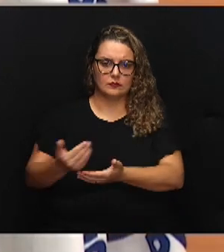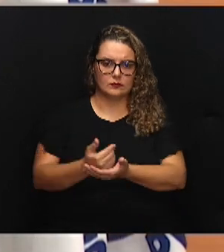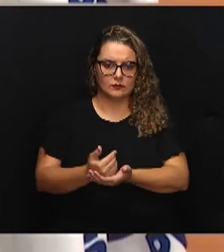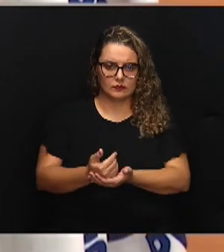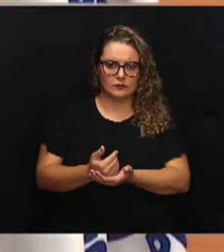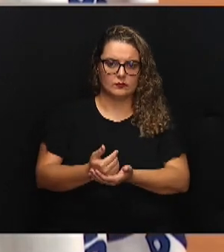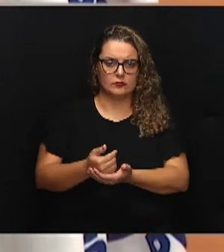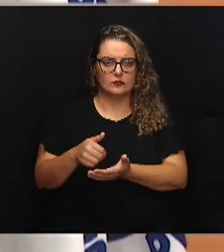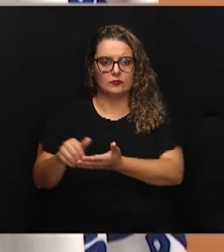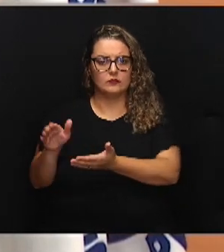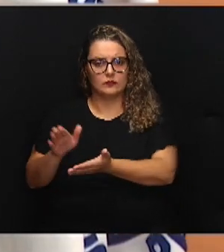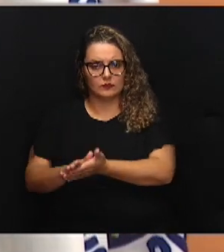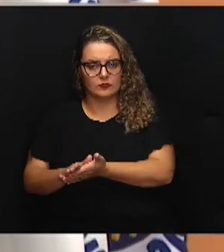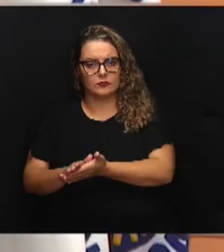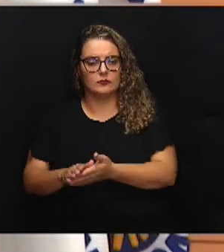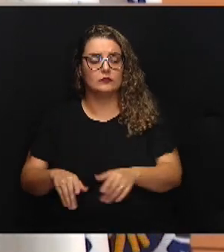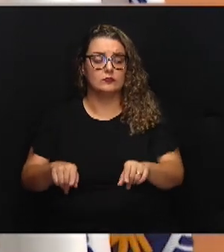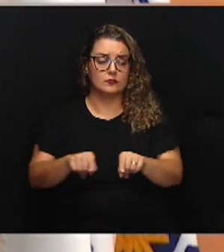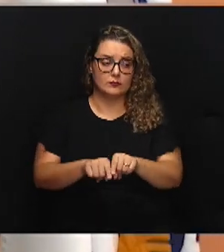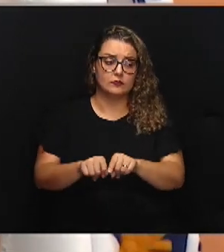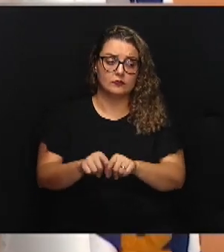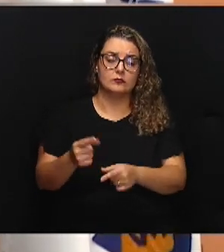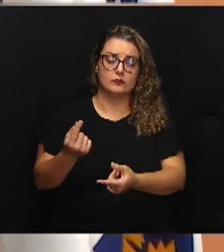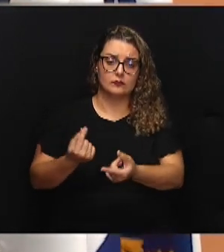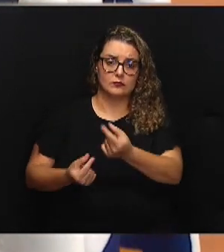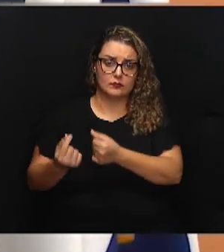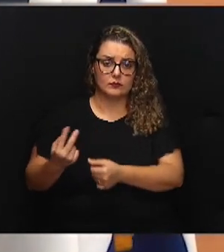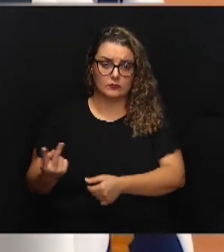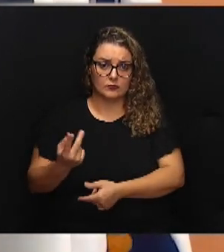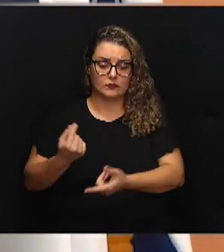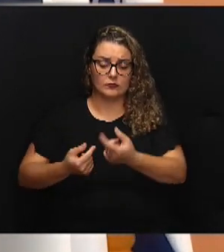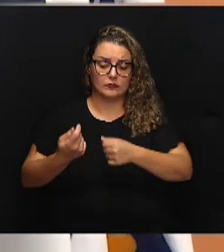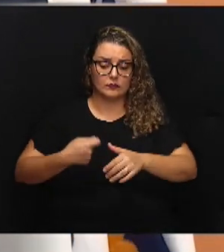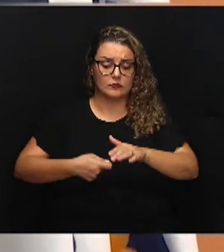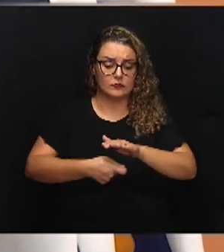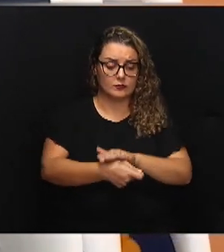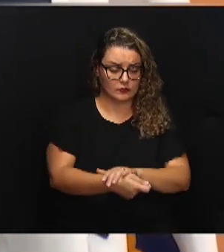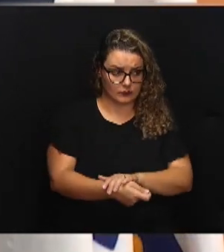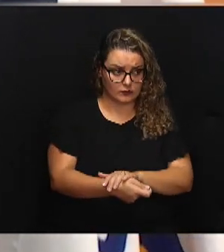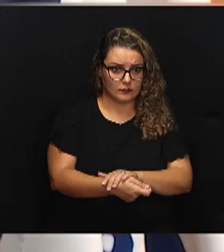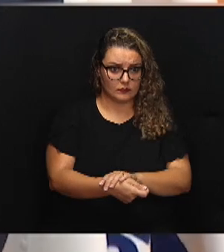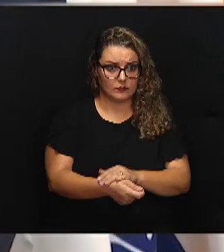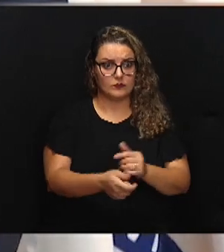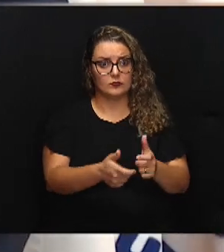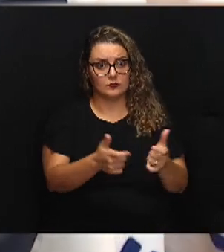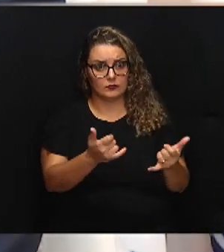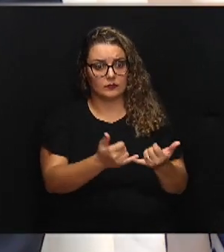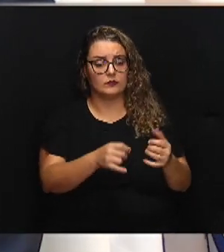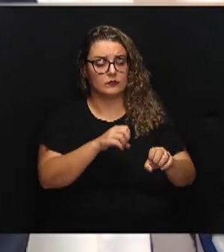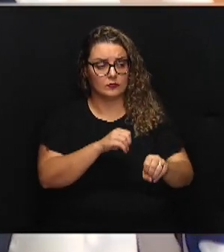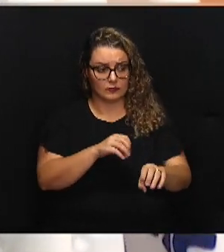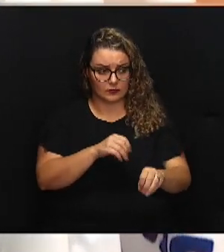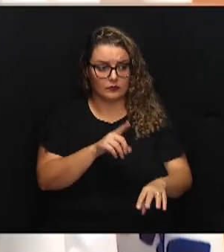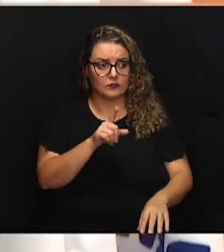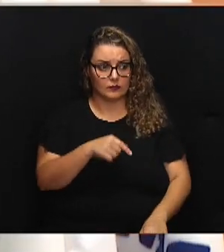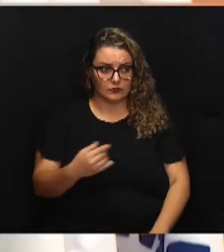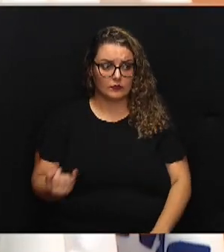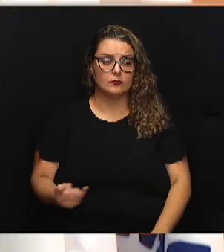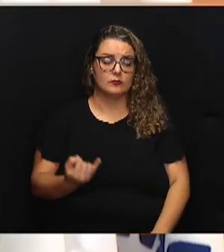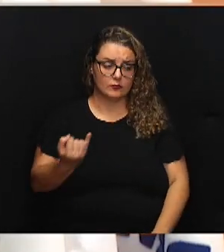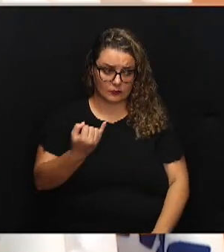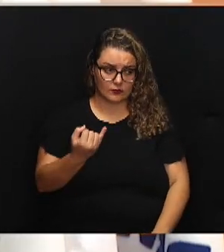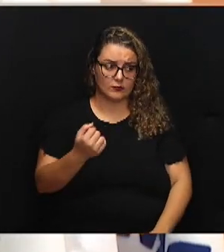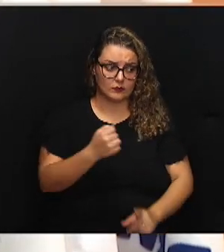através das multas, mas esses valores também são aplicados e boa parte na educação, o que é muito relevante